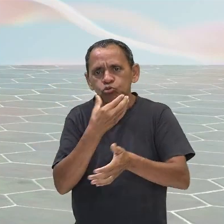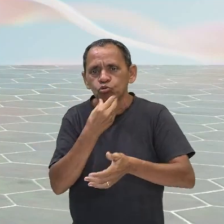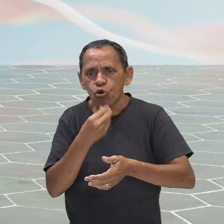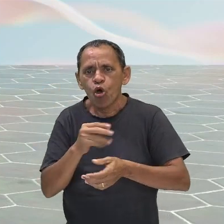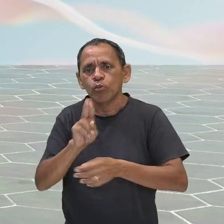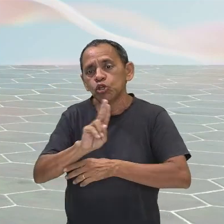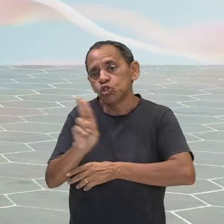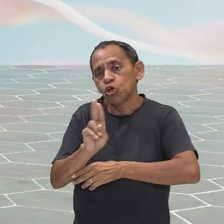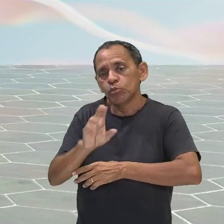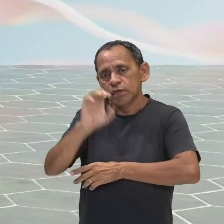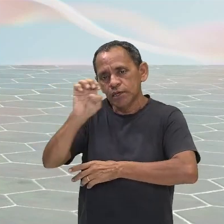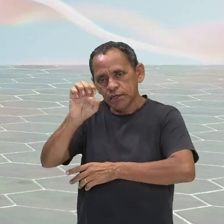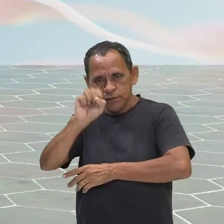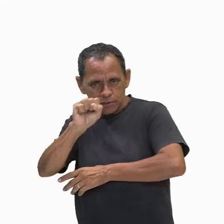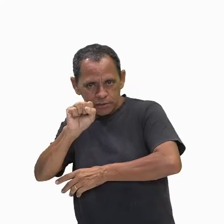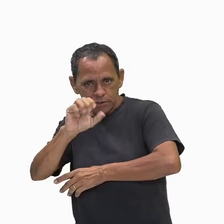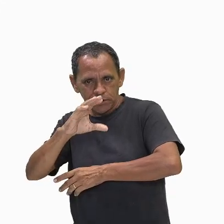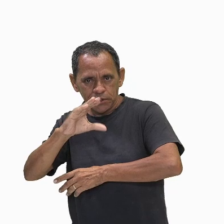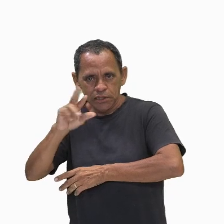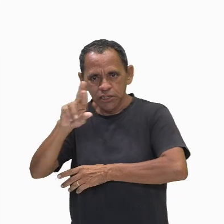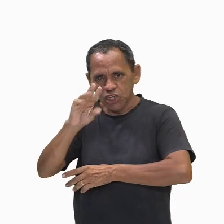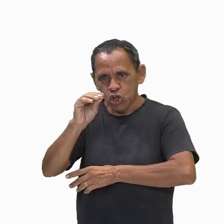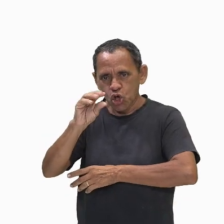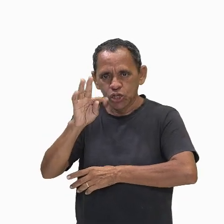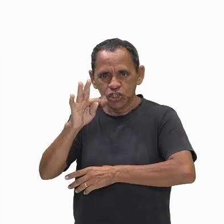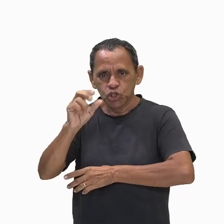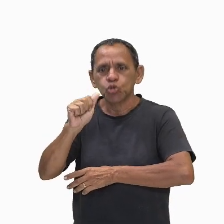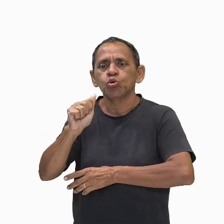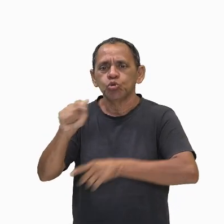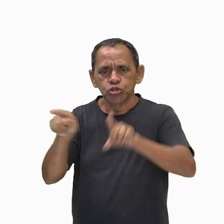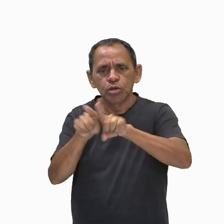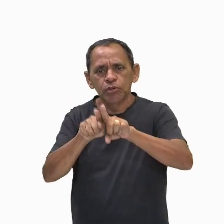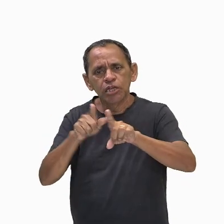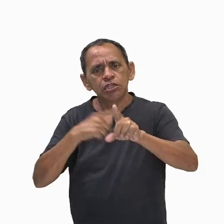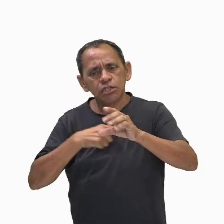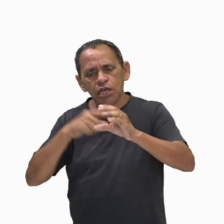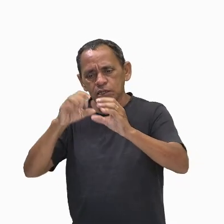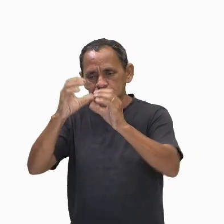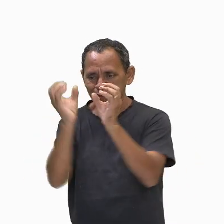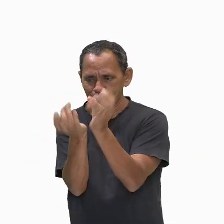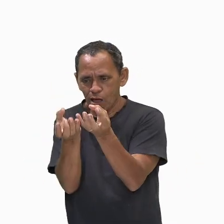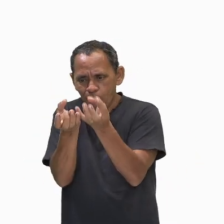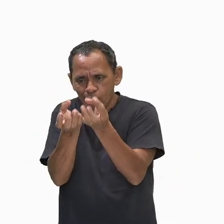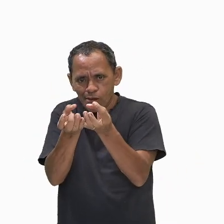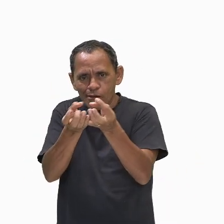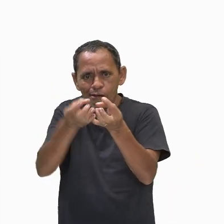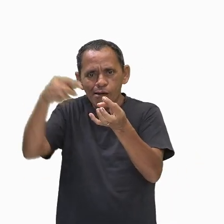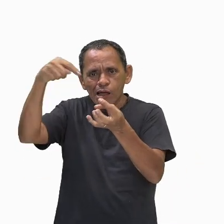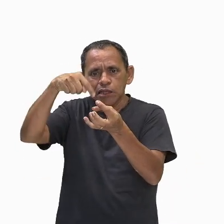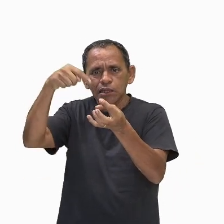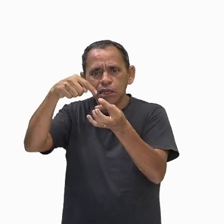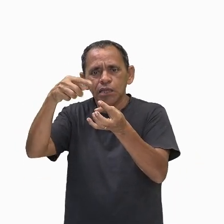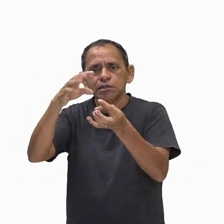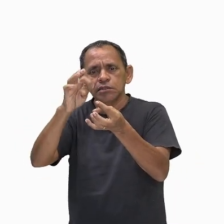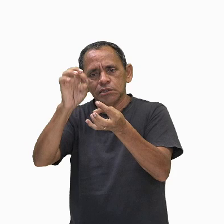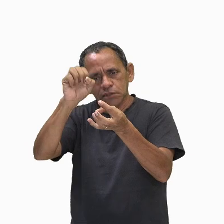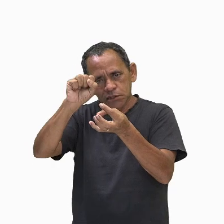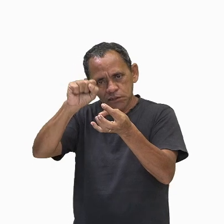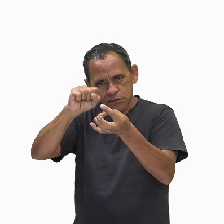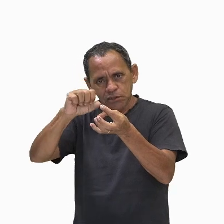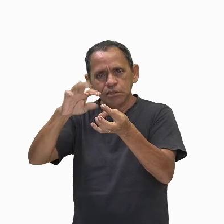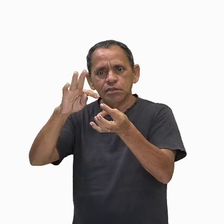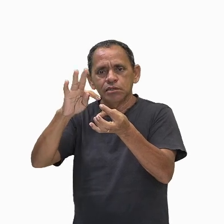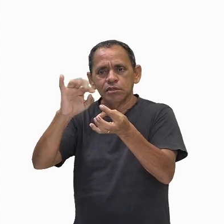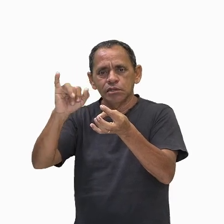denominado de escroto. Também nós temos os testículos, tá? Os testículos, olha, saibam vocês